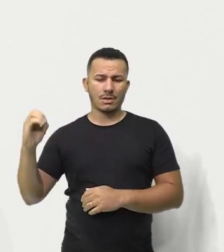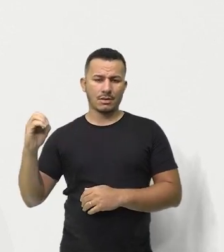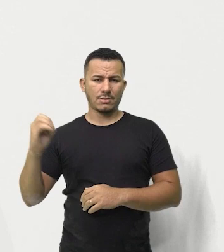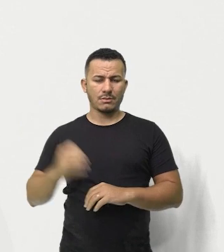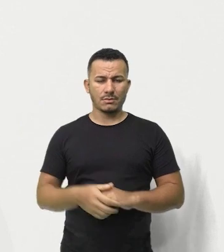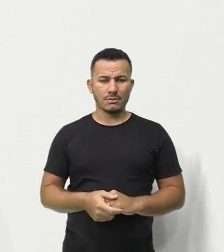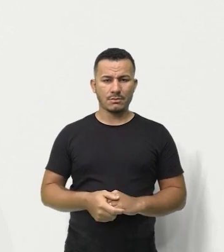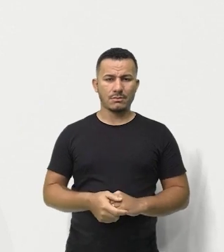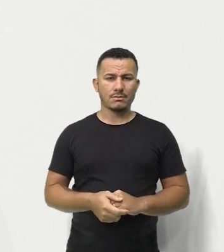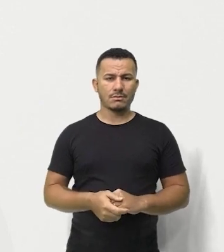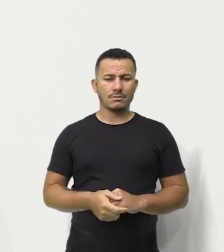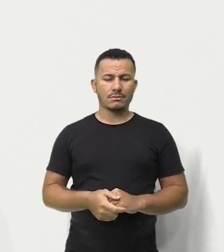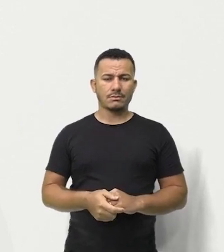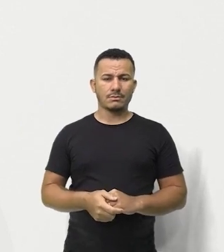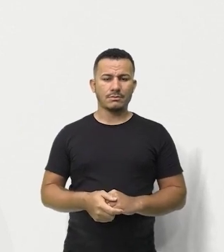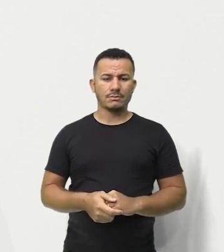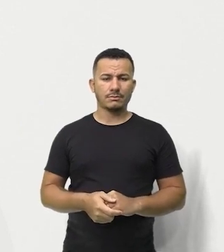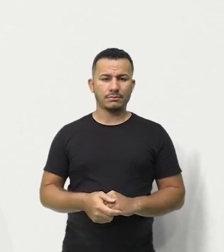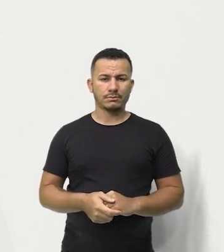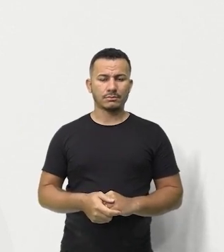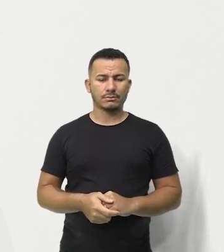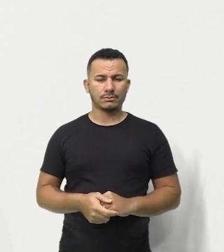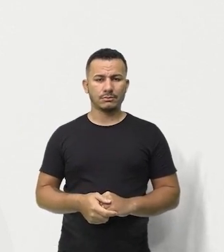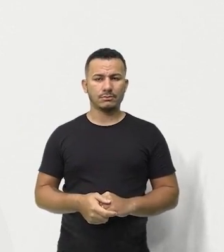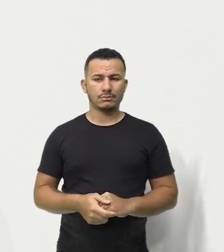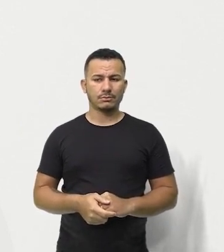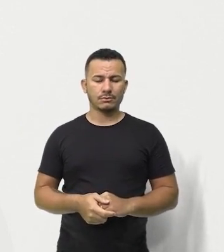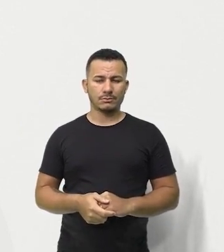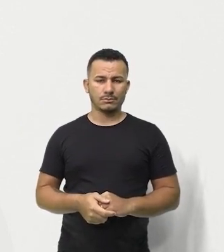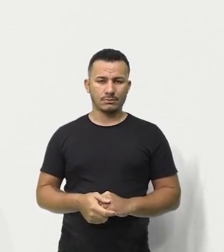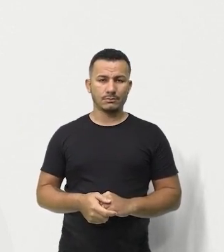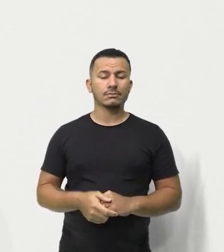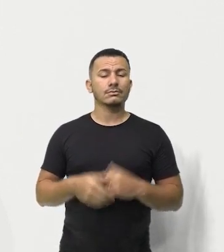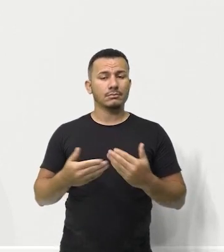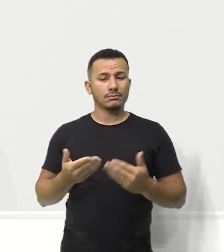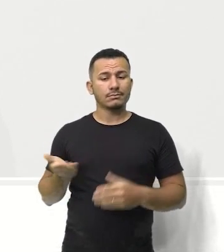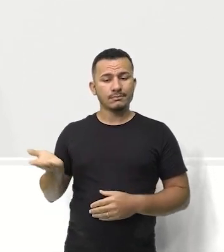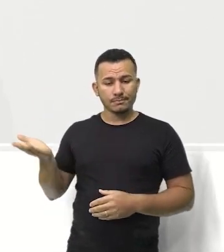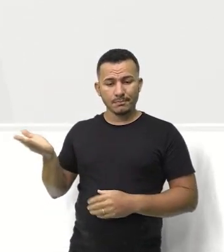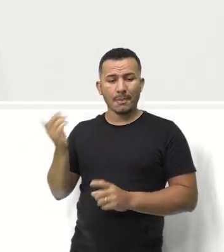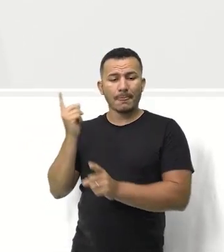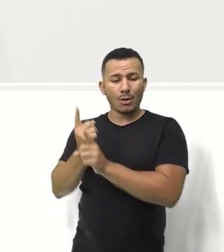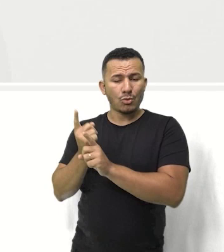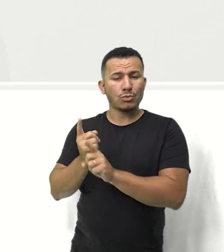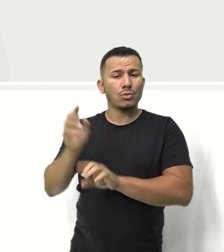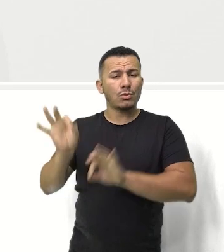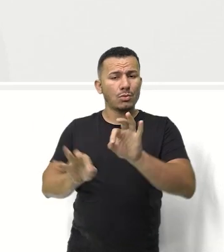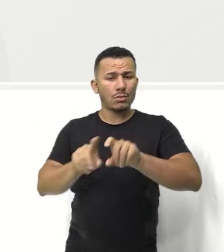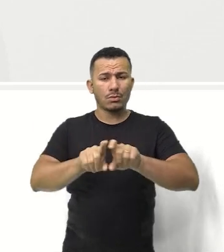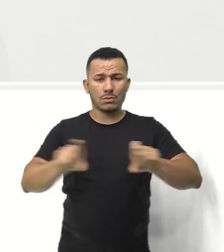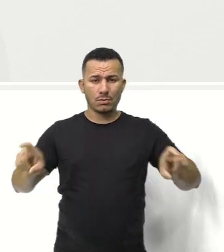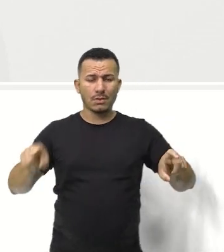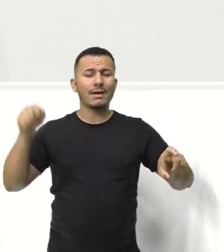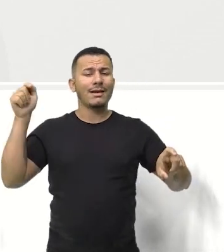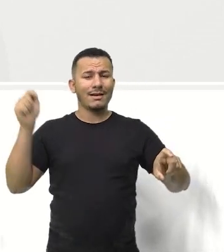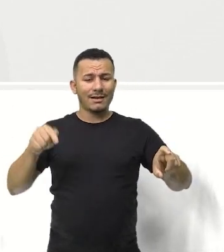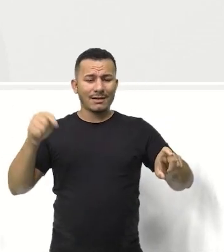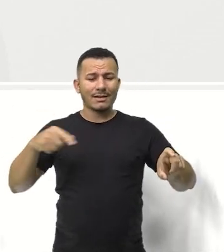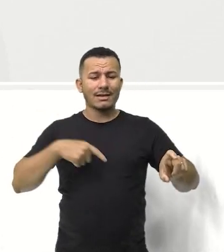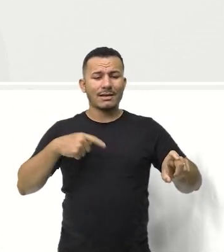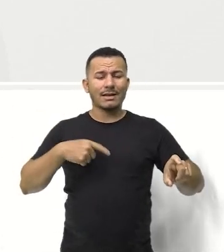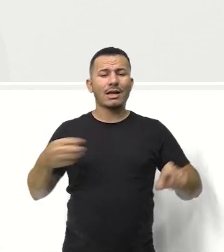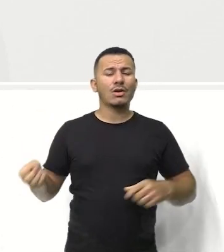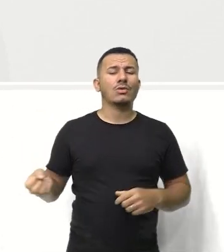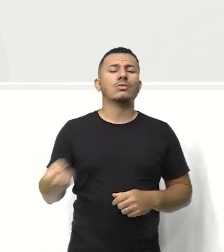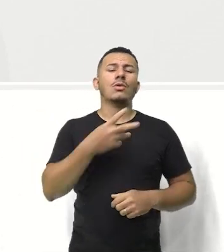sobrou? 16 menos 10. Beleza? Então, continuando,